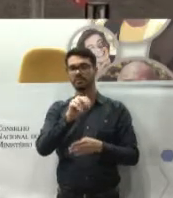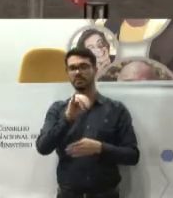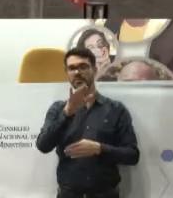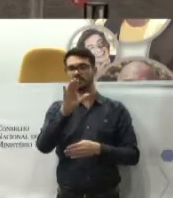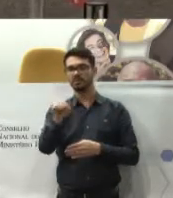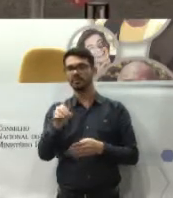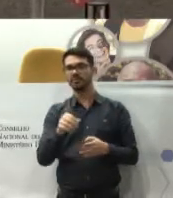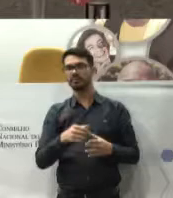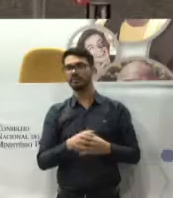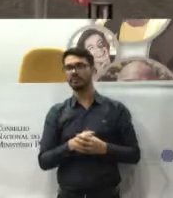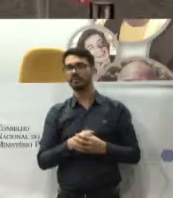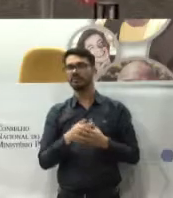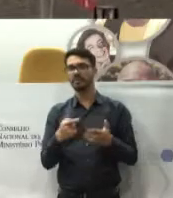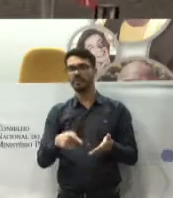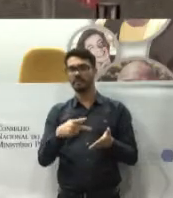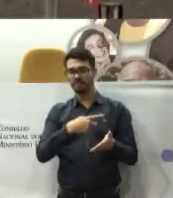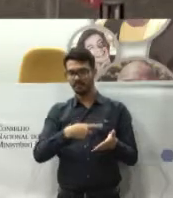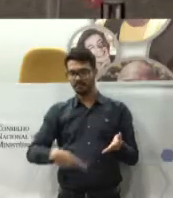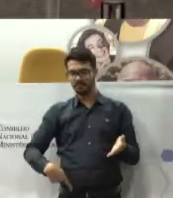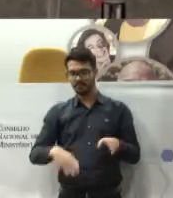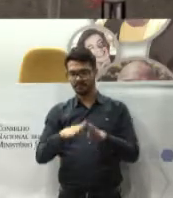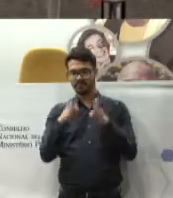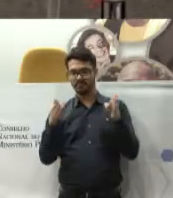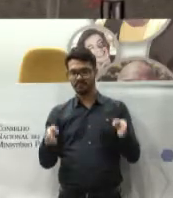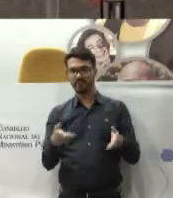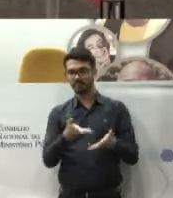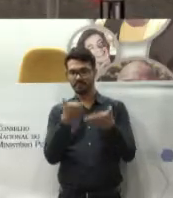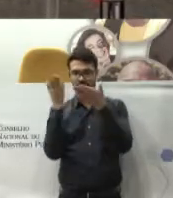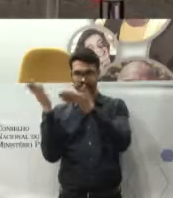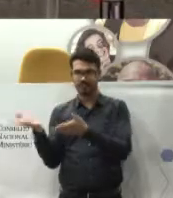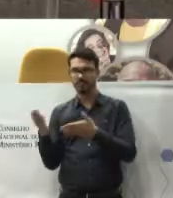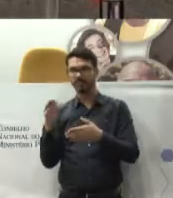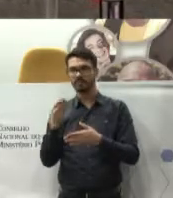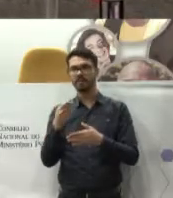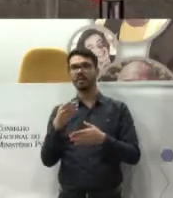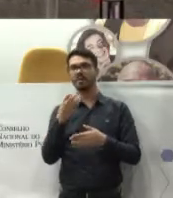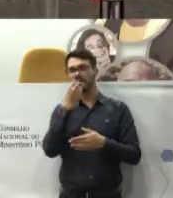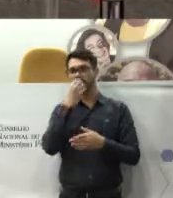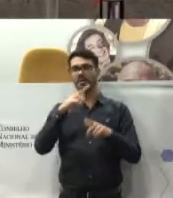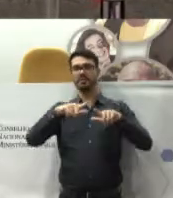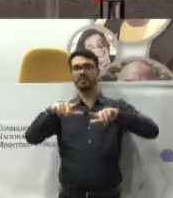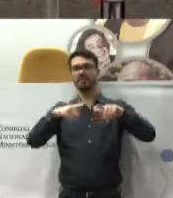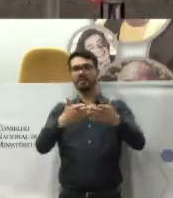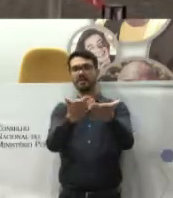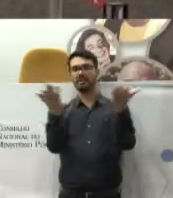Oliveira de Amorim Júnior, que presidirá mesmo, qual passa a palavra, desejando a todos um ótimo trabalho.